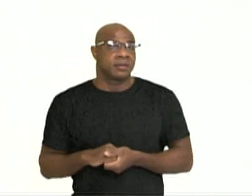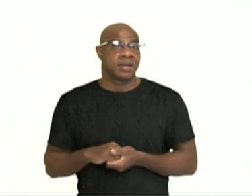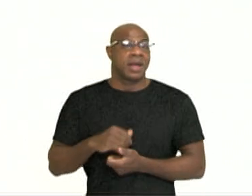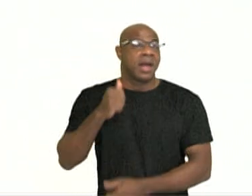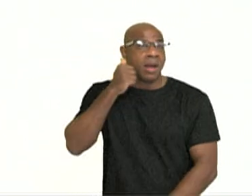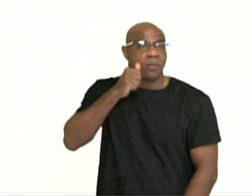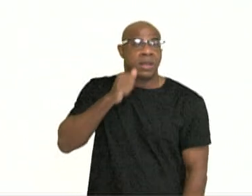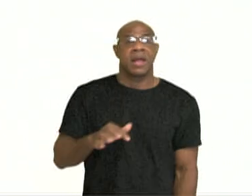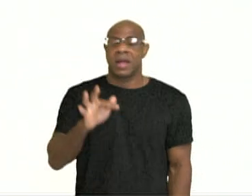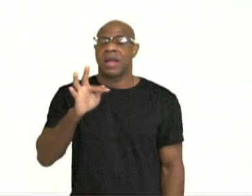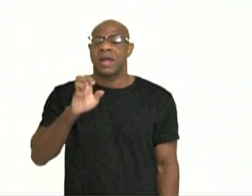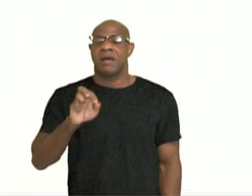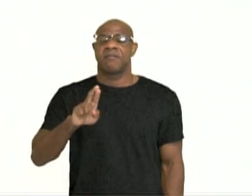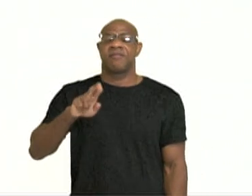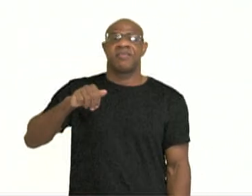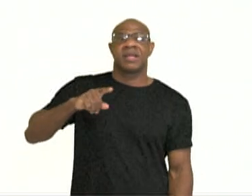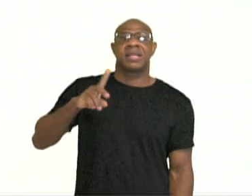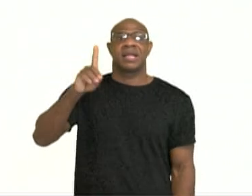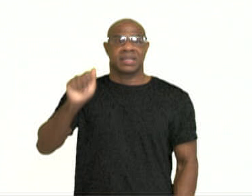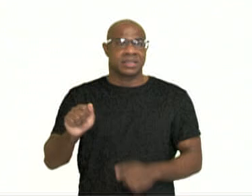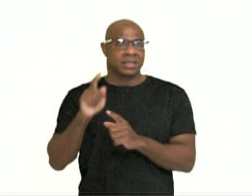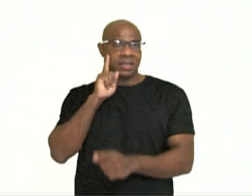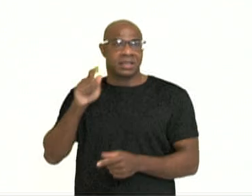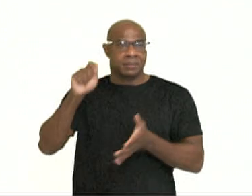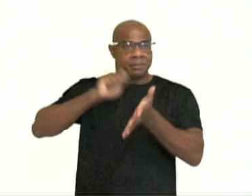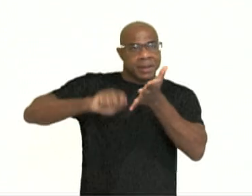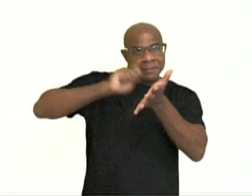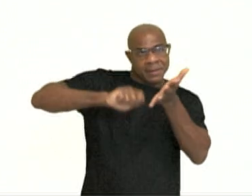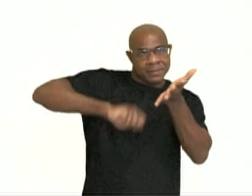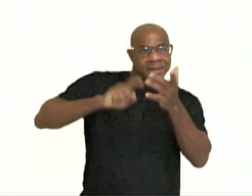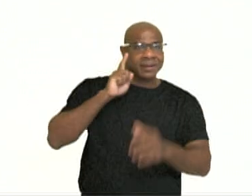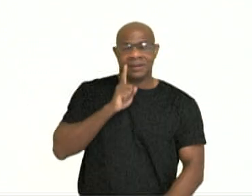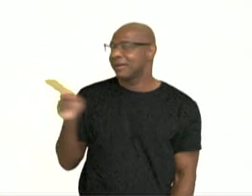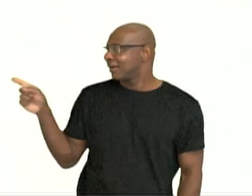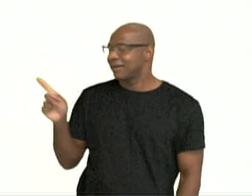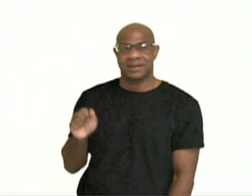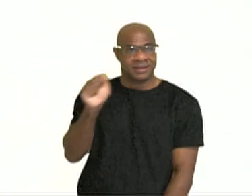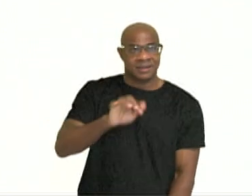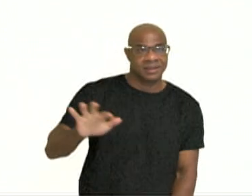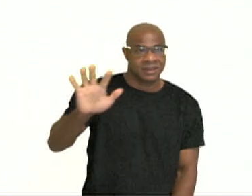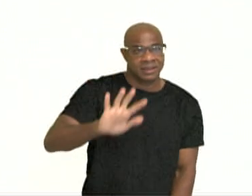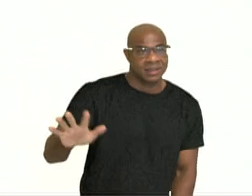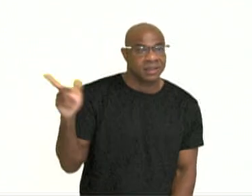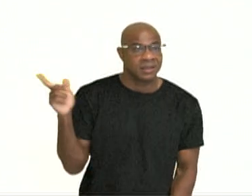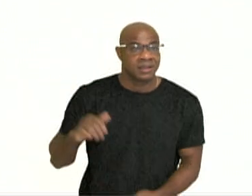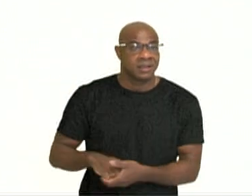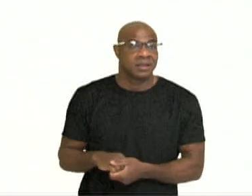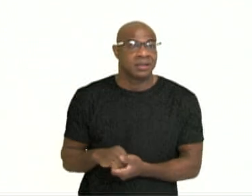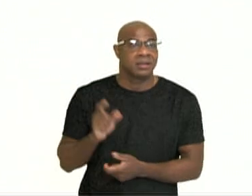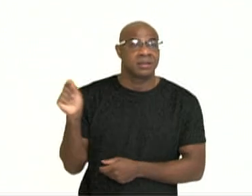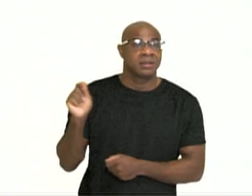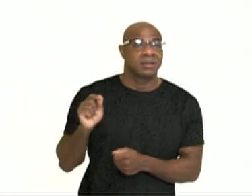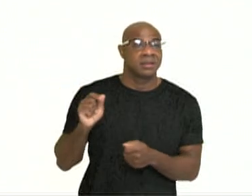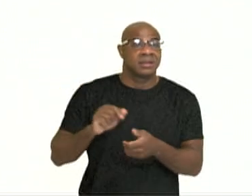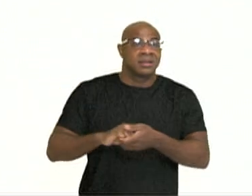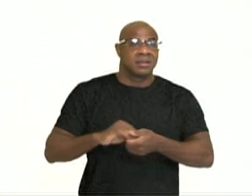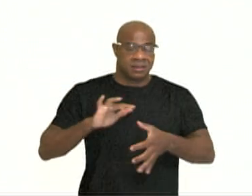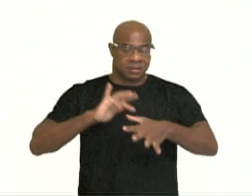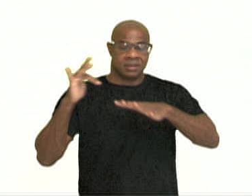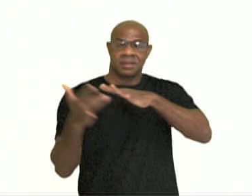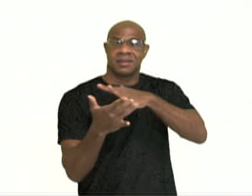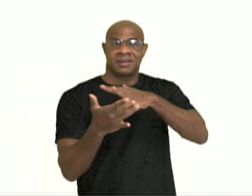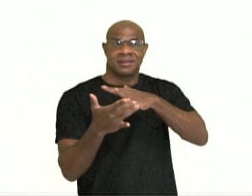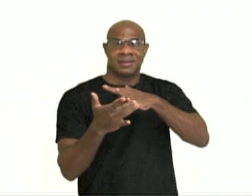Caliani, justamente sobre isso, ó. Coloquei aqui na iconografia o maior número possível, né, de ícones das